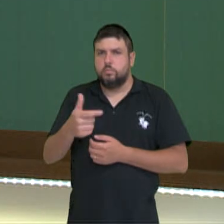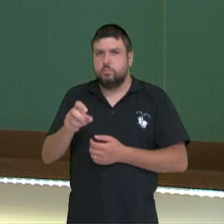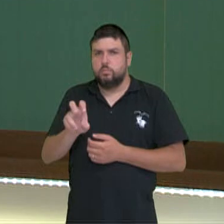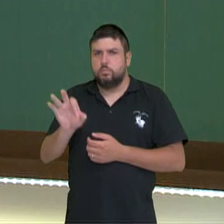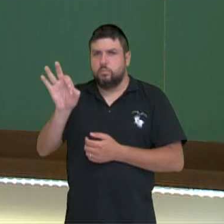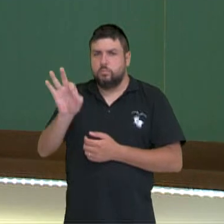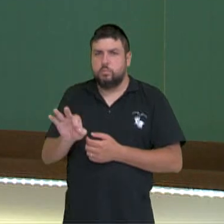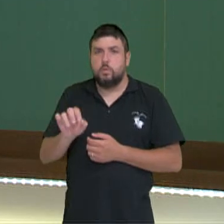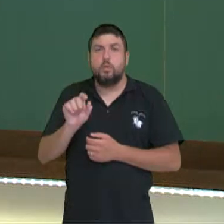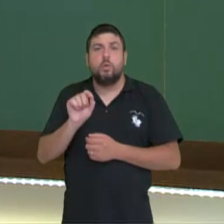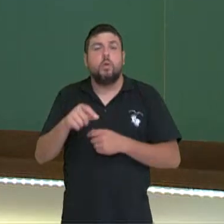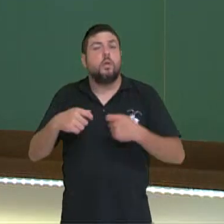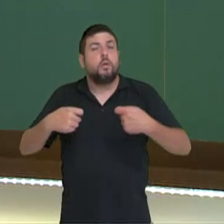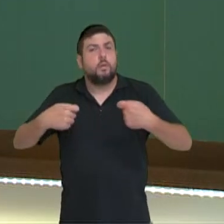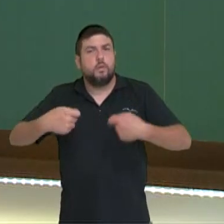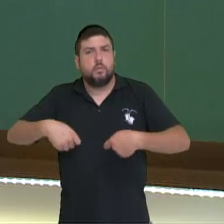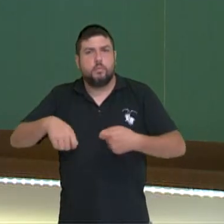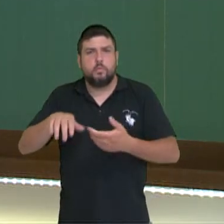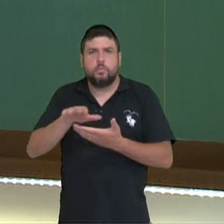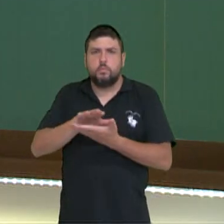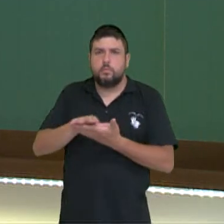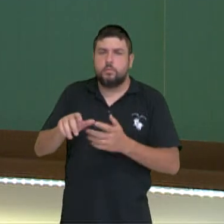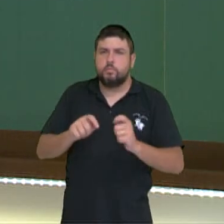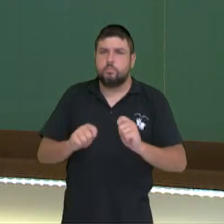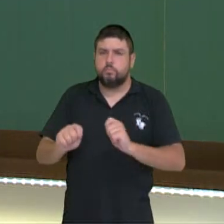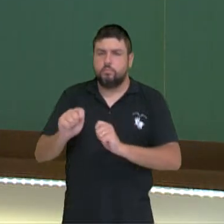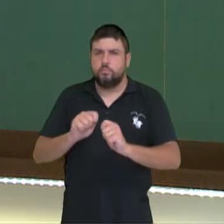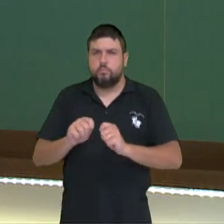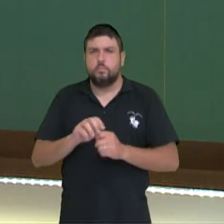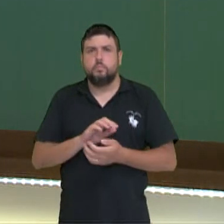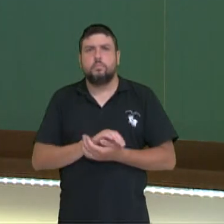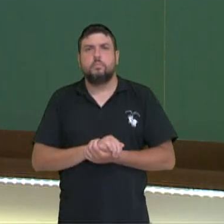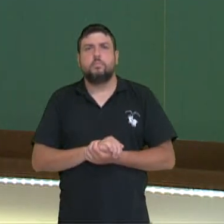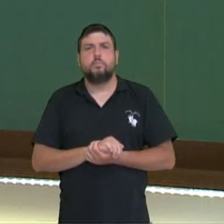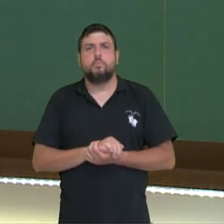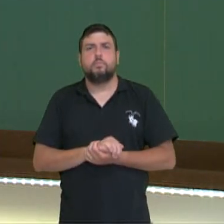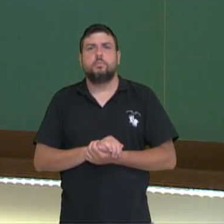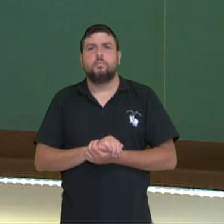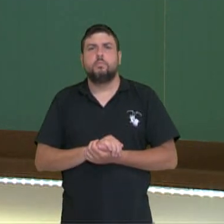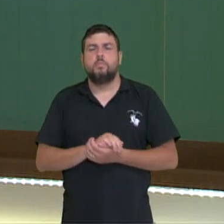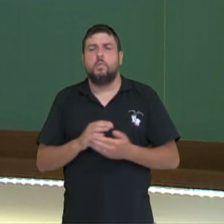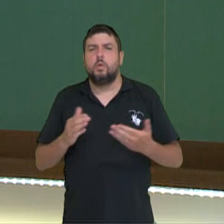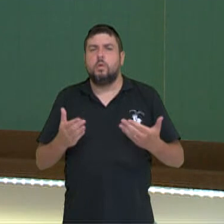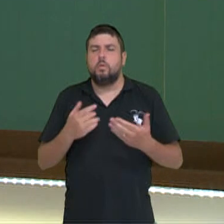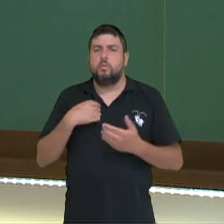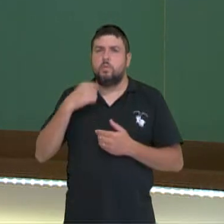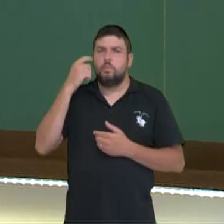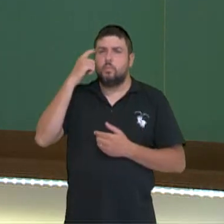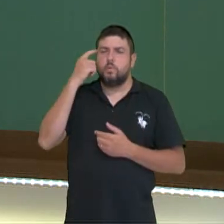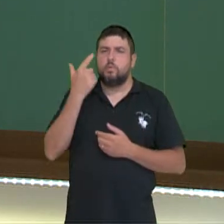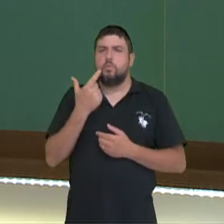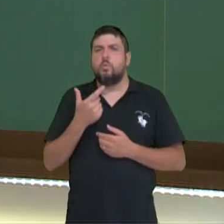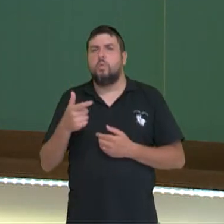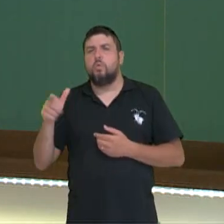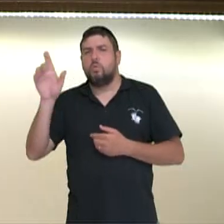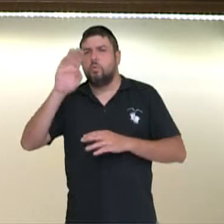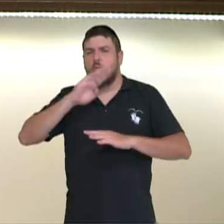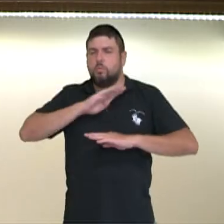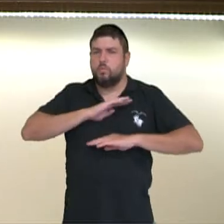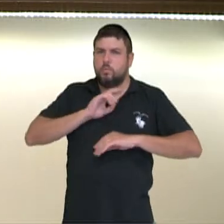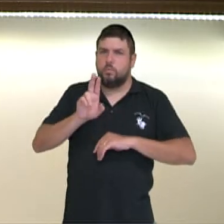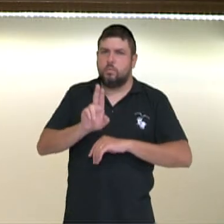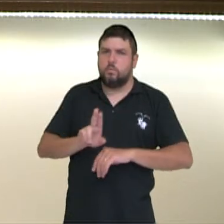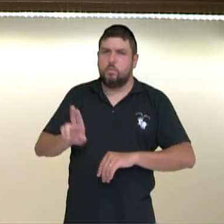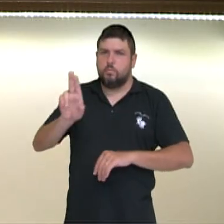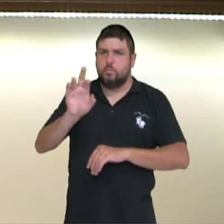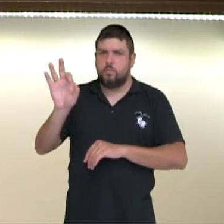precisa economizar de todas as suas despesas aí. Agora vamos pensar numa outra situação onde nós usamos também porcentagem no nosso dia a dia.